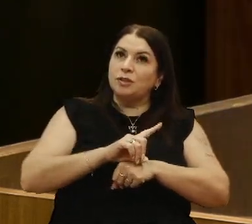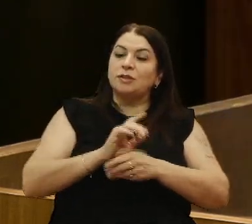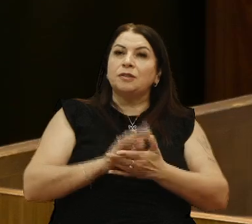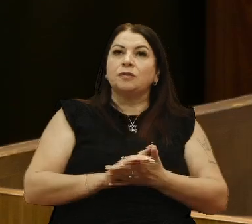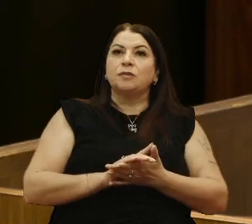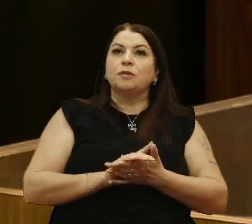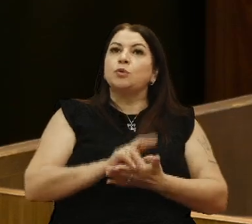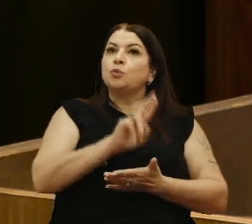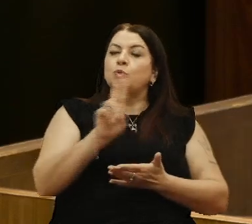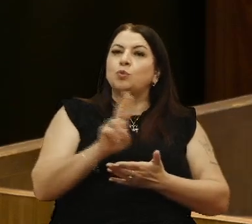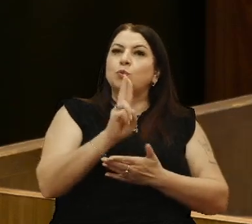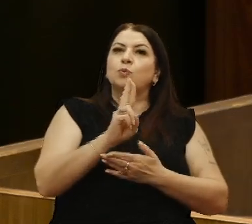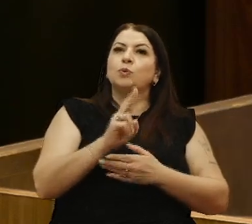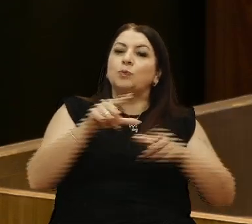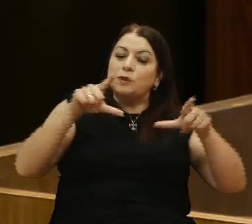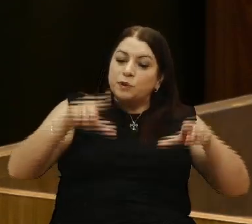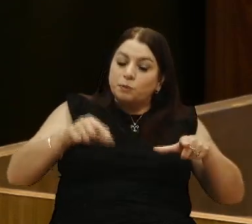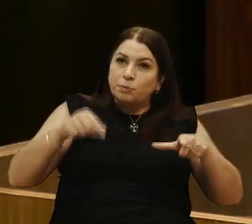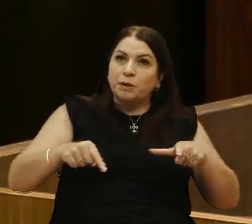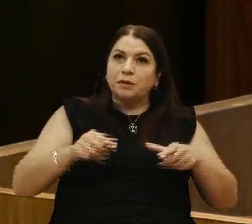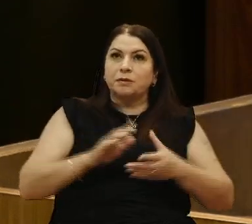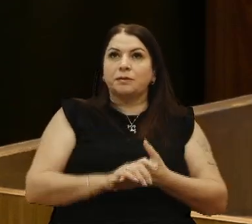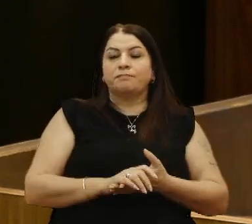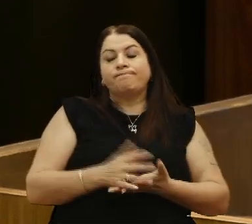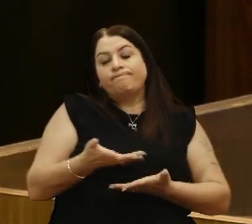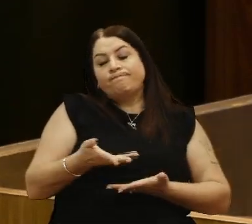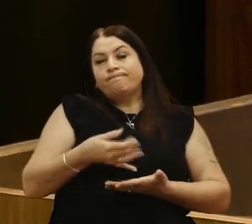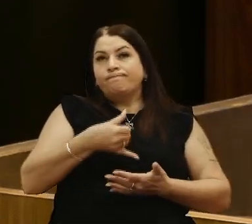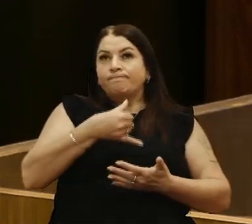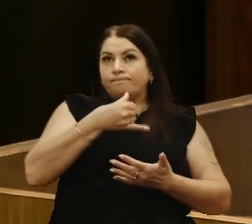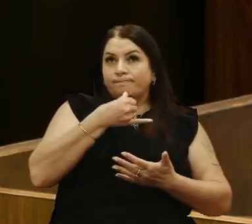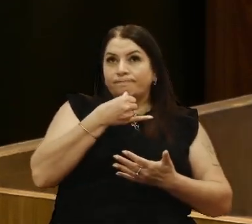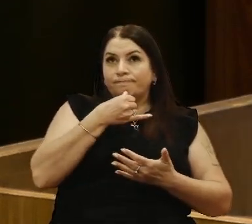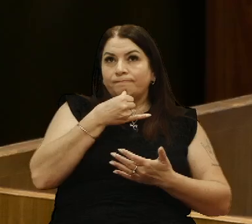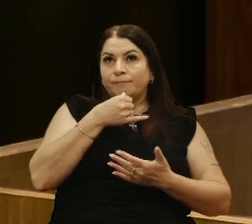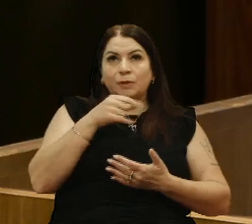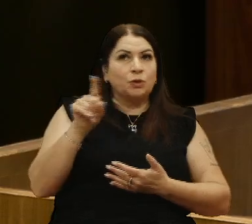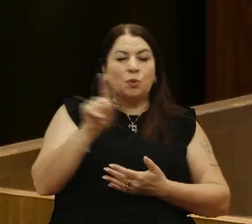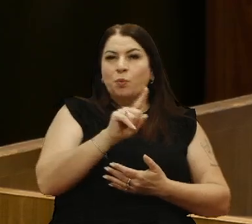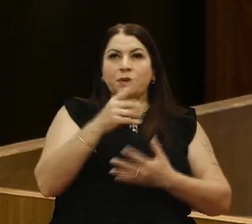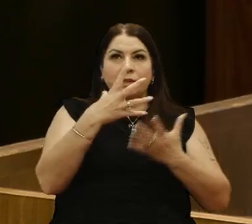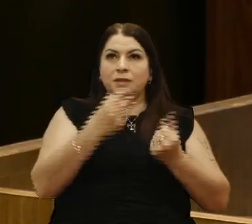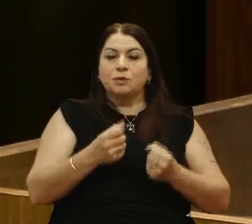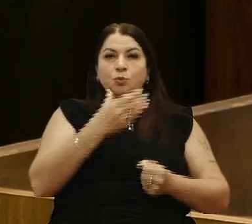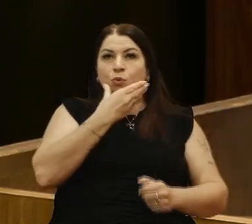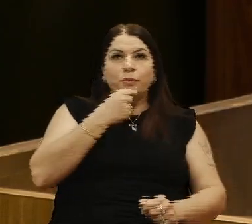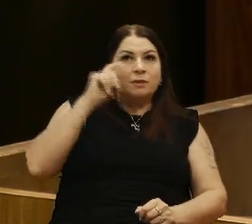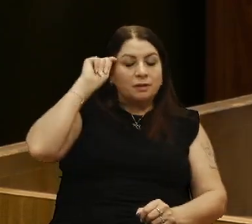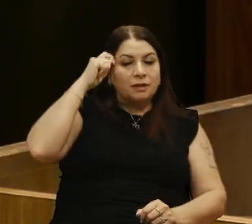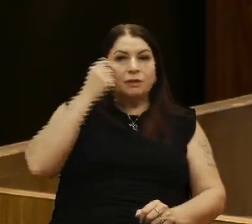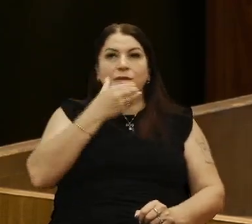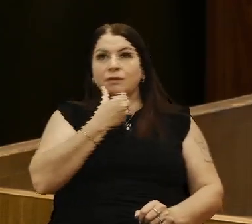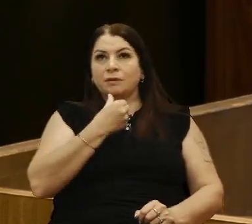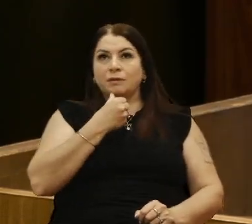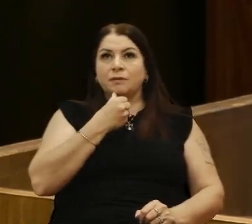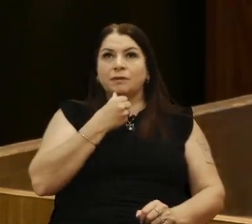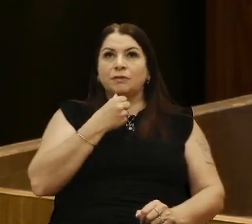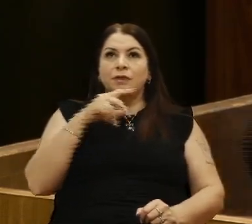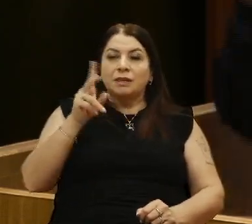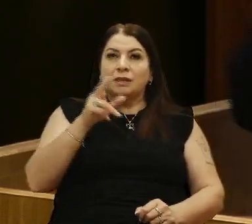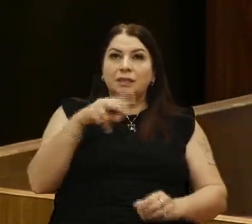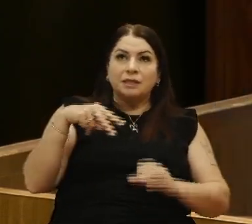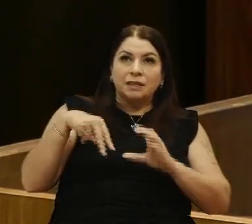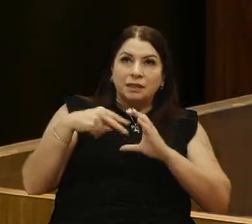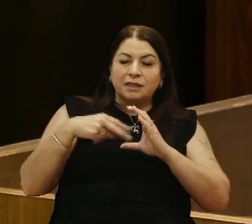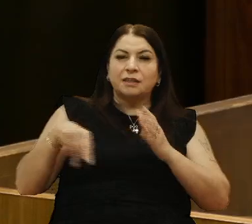se utilizando desse espaço que, infelizmente, é negado a nós, negros e negras, que é o espaço do parlamento,